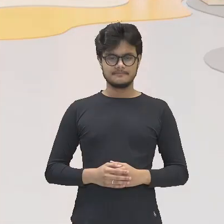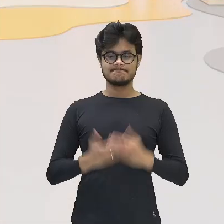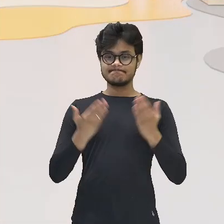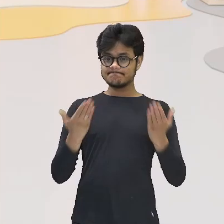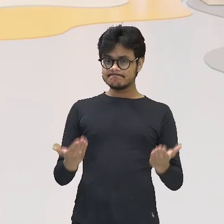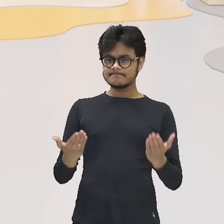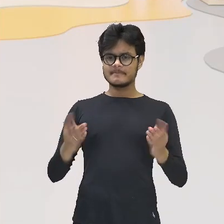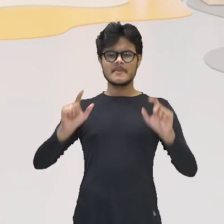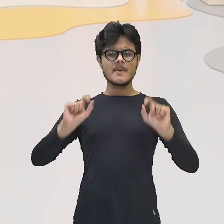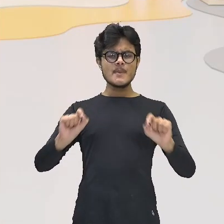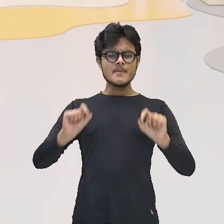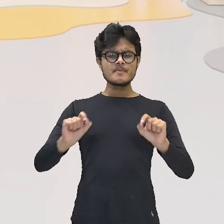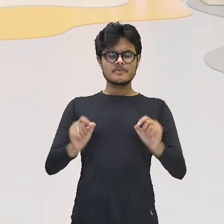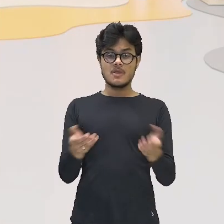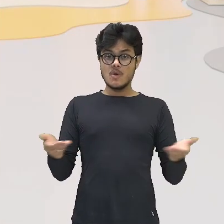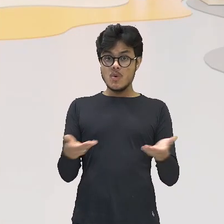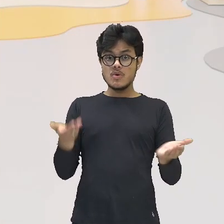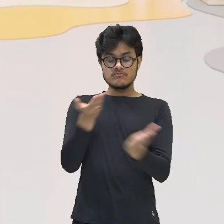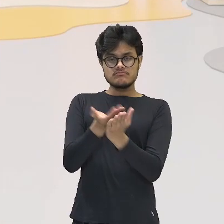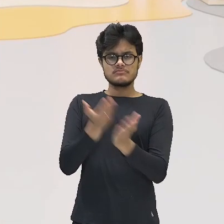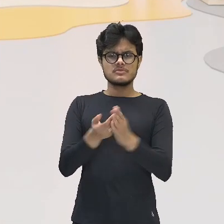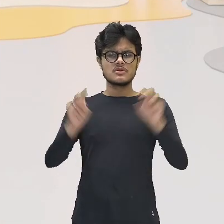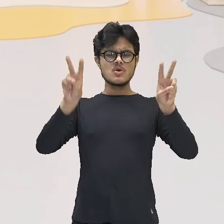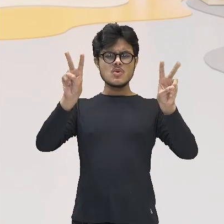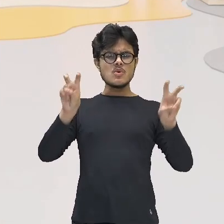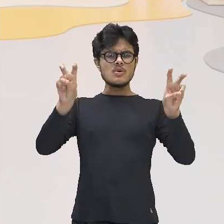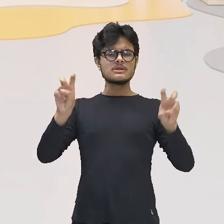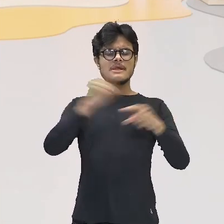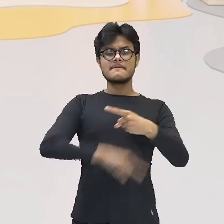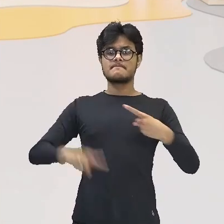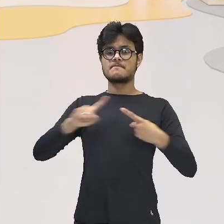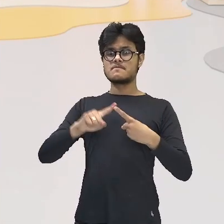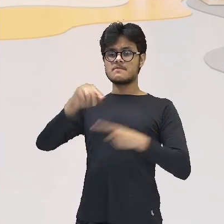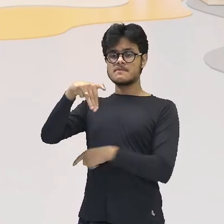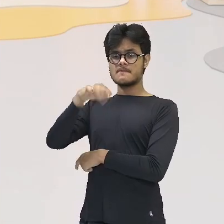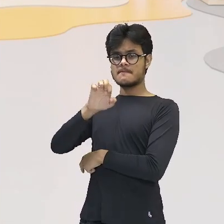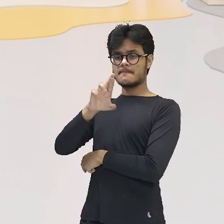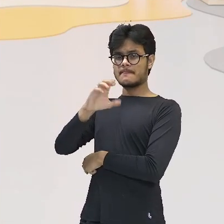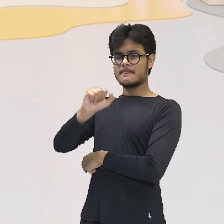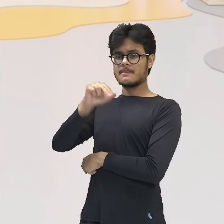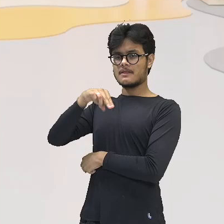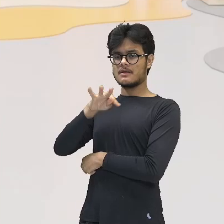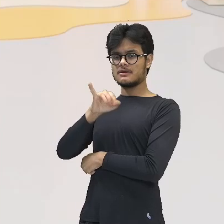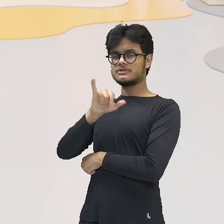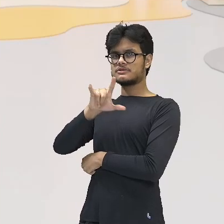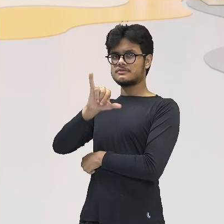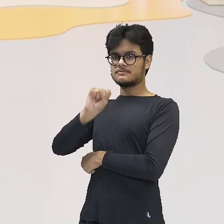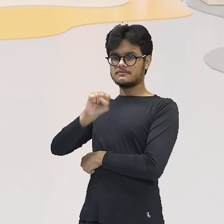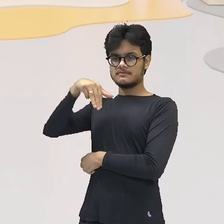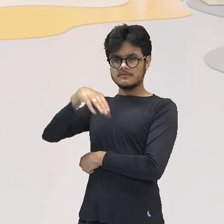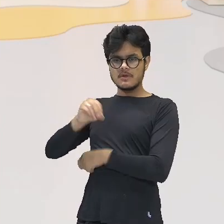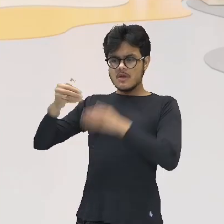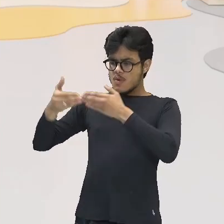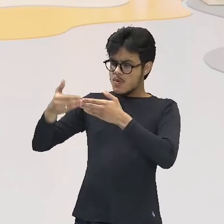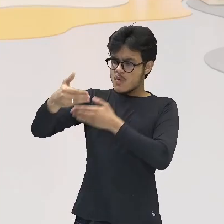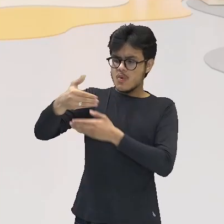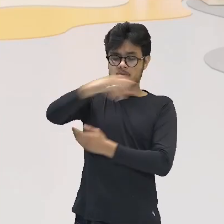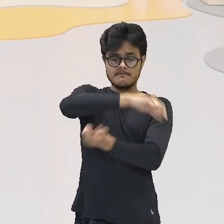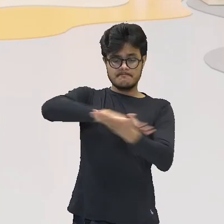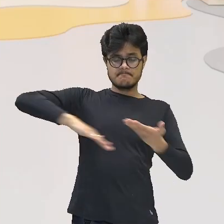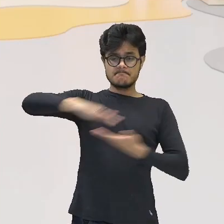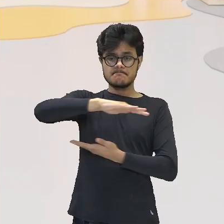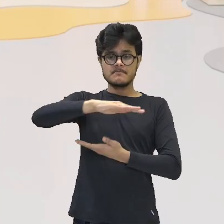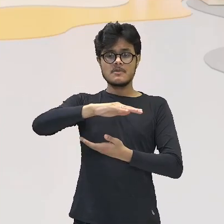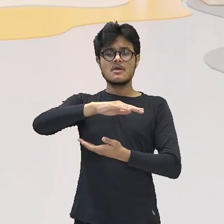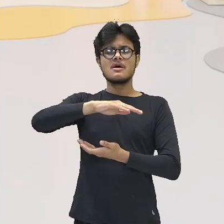Bem, gente, nesta aula nós iremos falar, nós iremos explorar sobre os fundamentos do mercantilismo